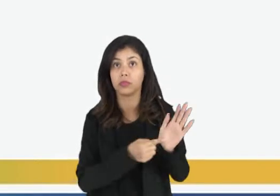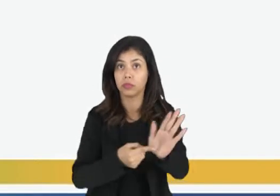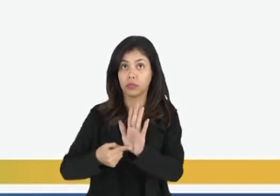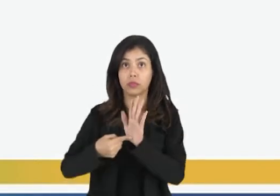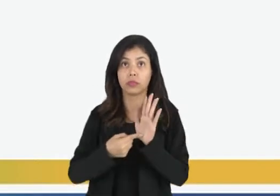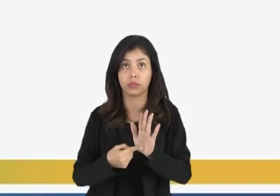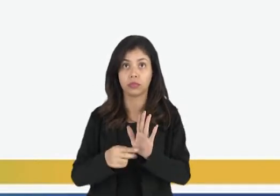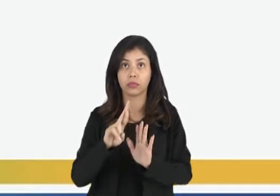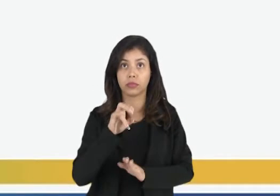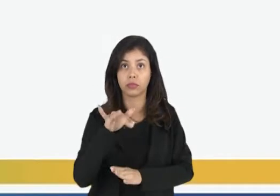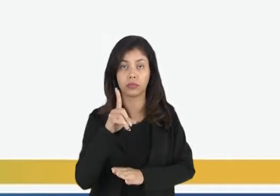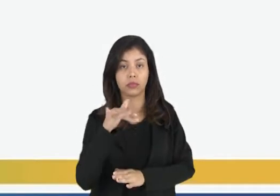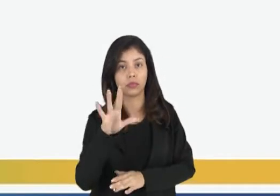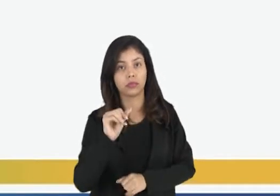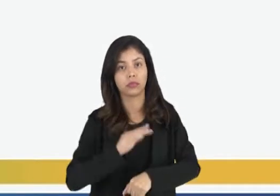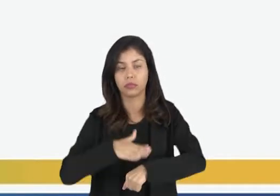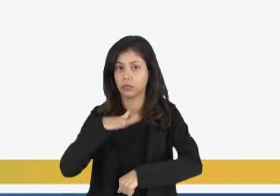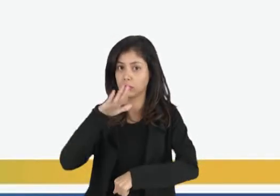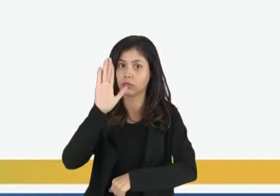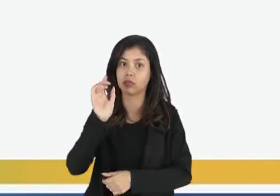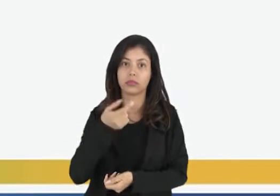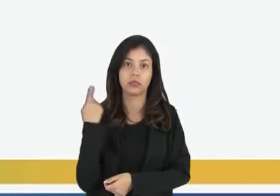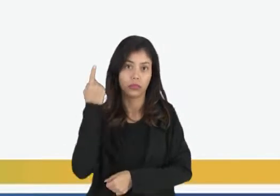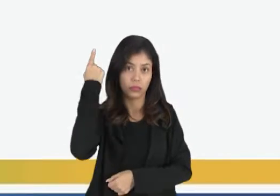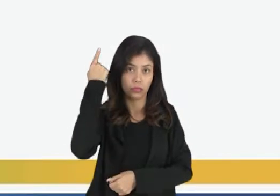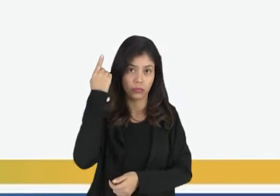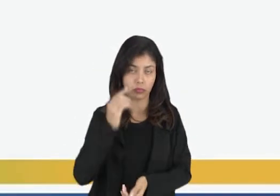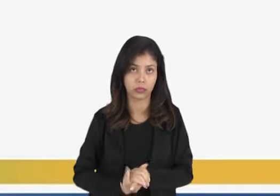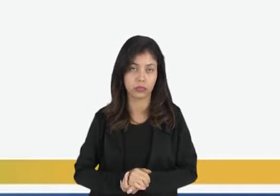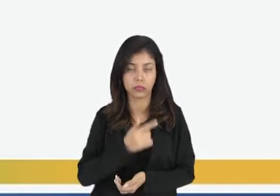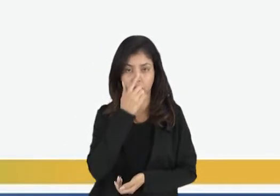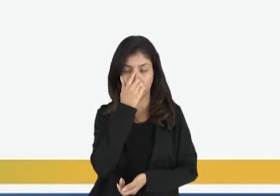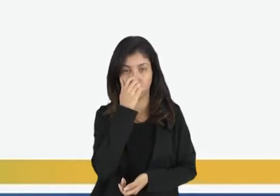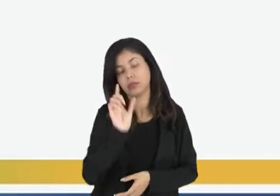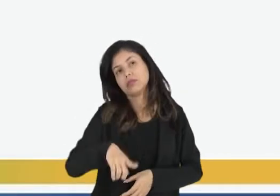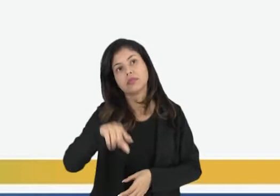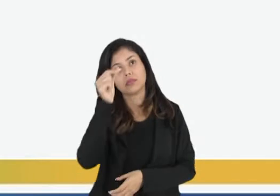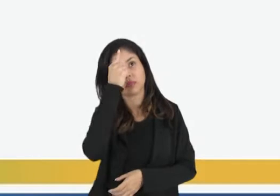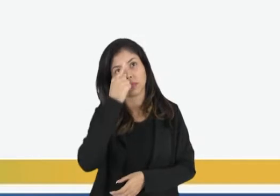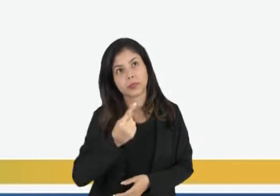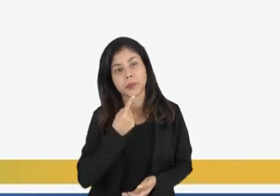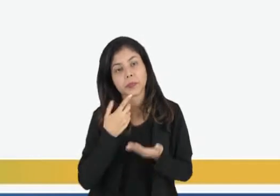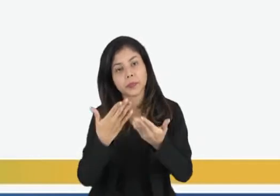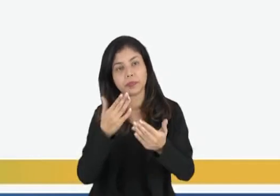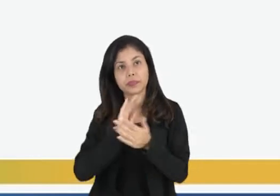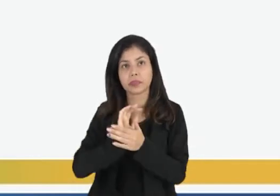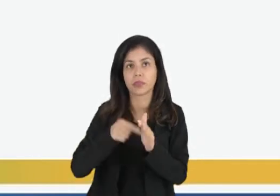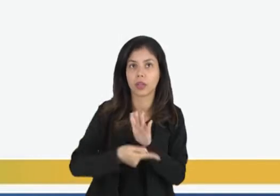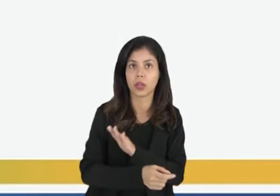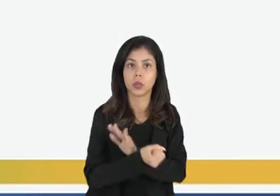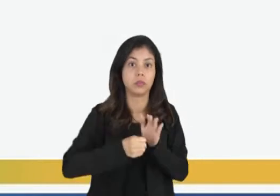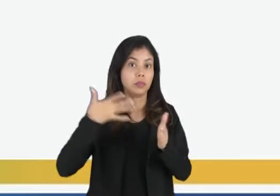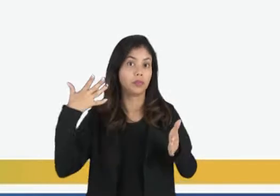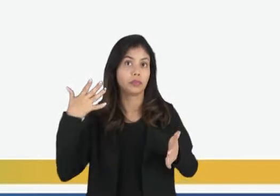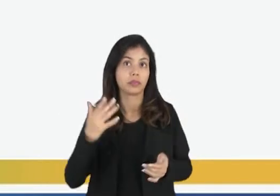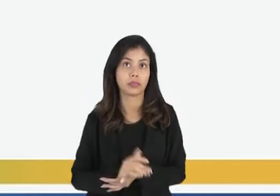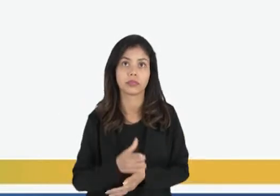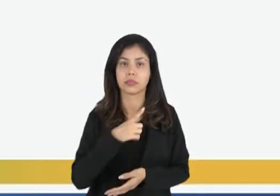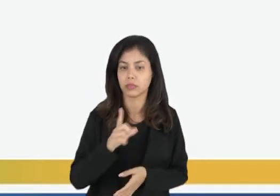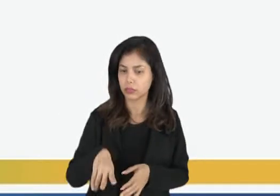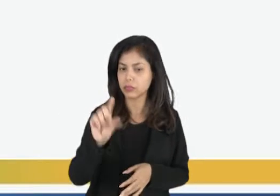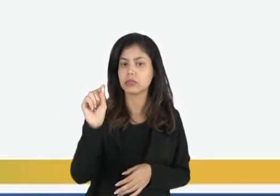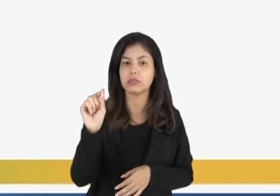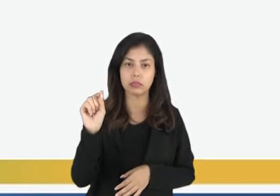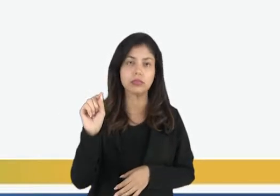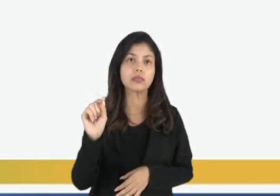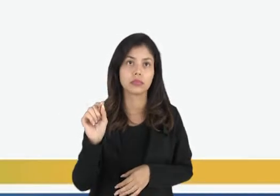contrapartida, oferecem remuneração mais alta. E aí eu escolhi uma imagem, dentre tantas que poderia citar